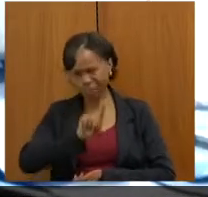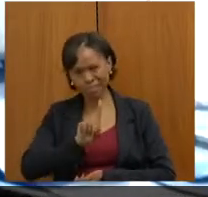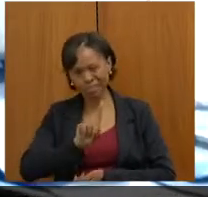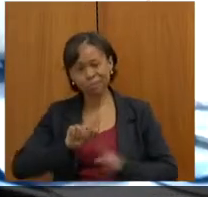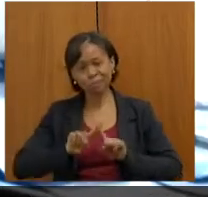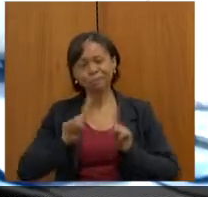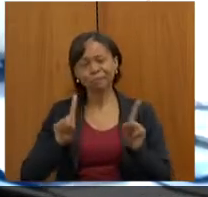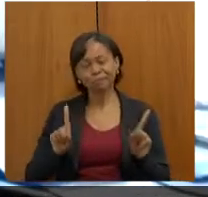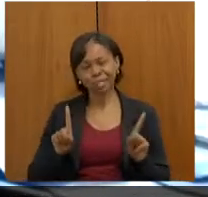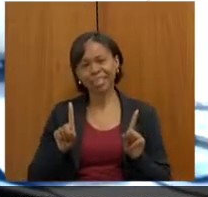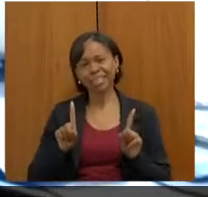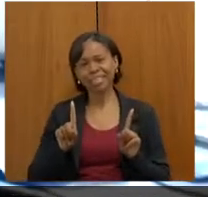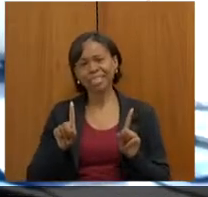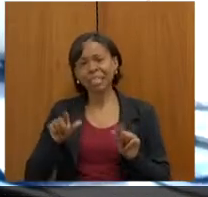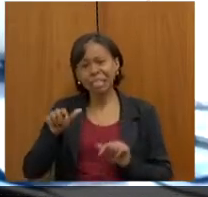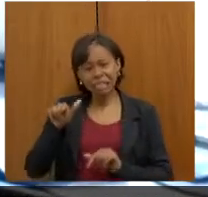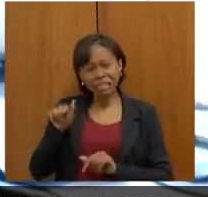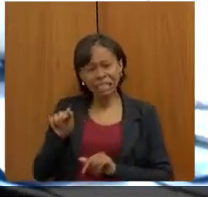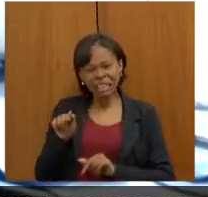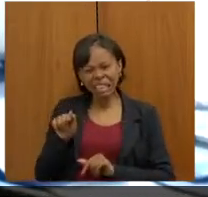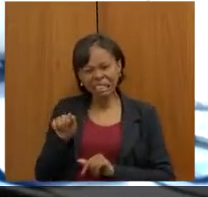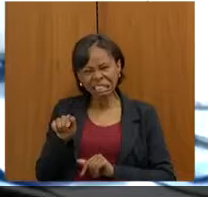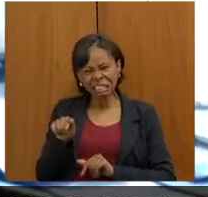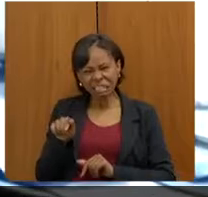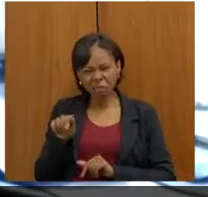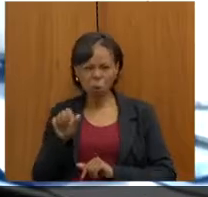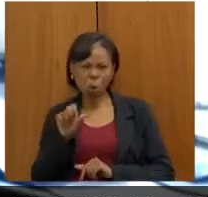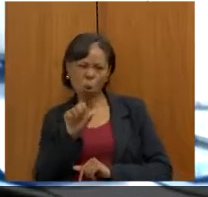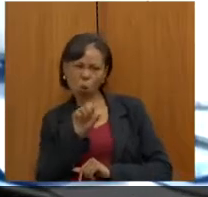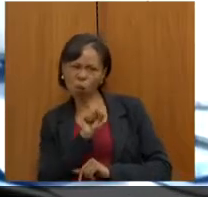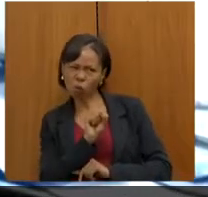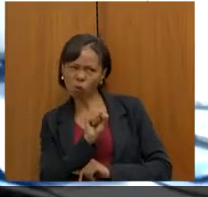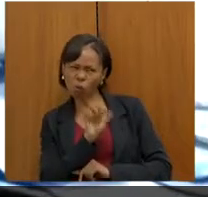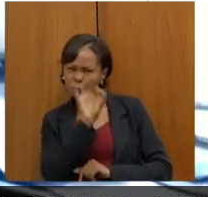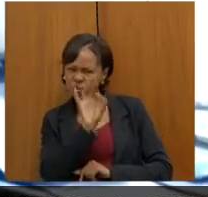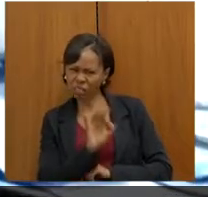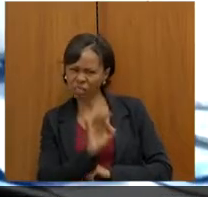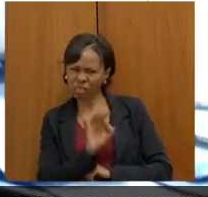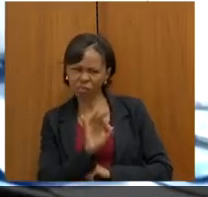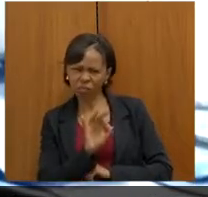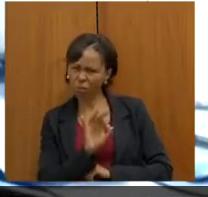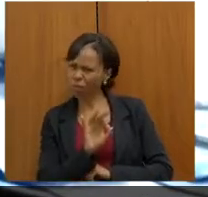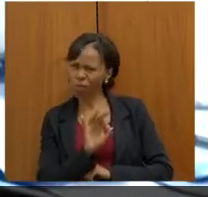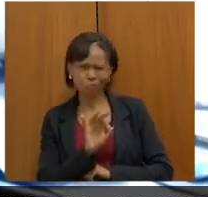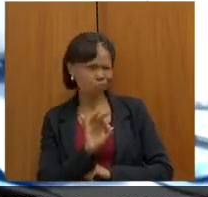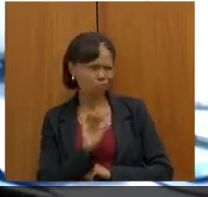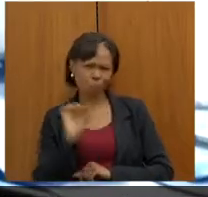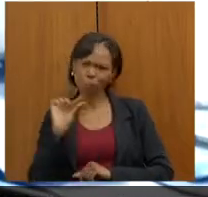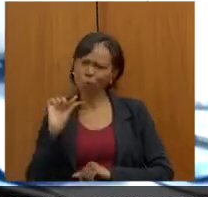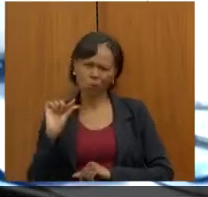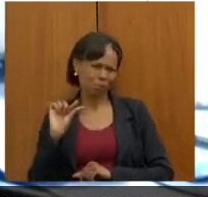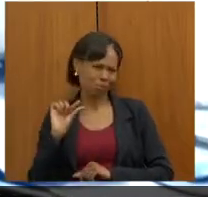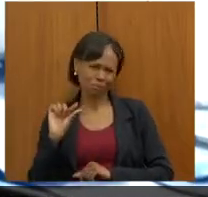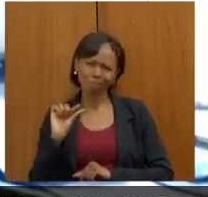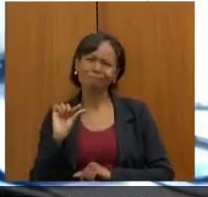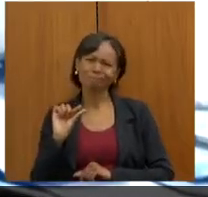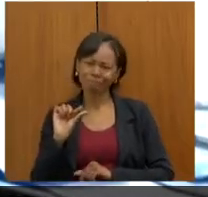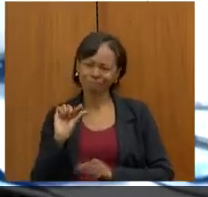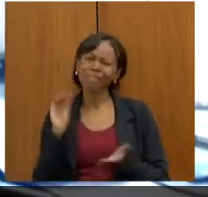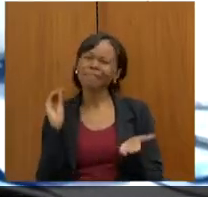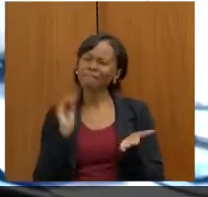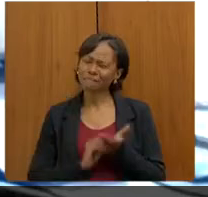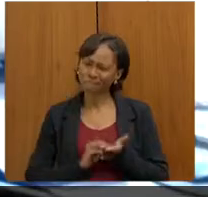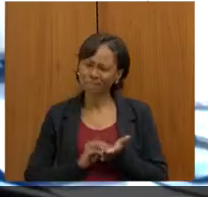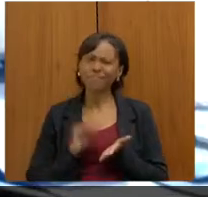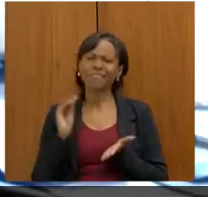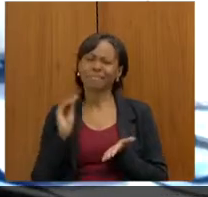contará com sete oito por cento é pouco tá esporro não significa que está